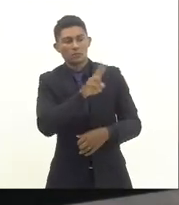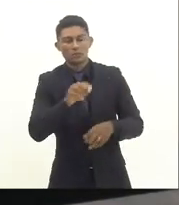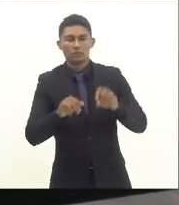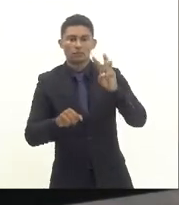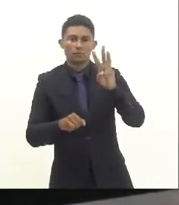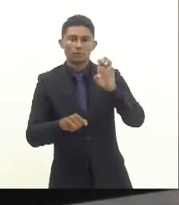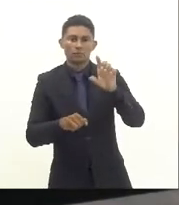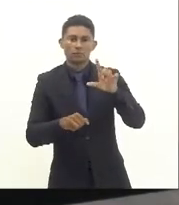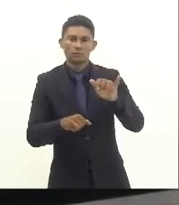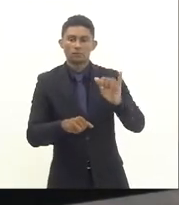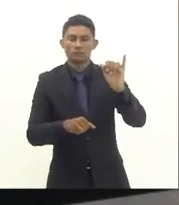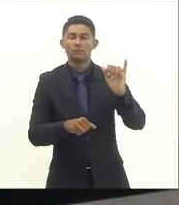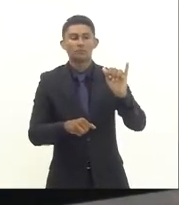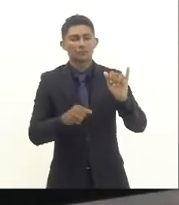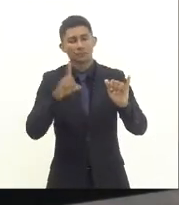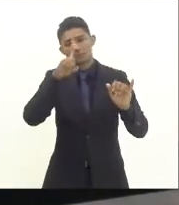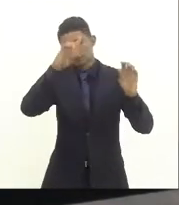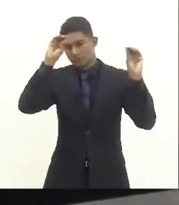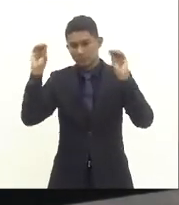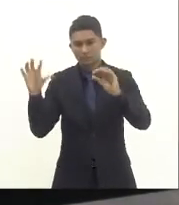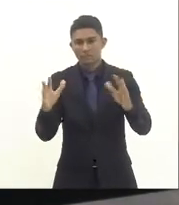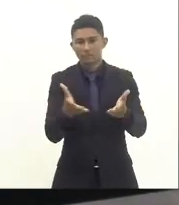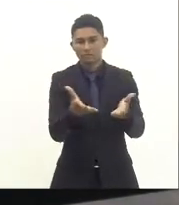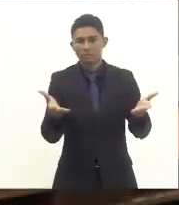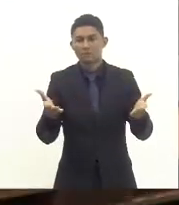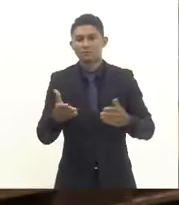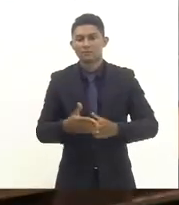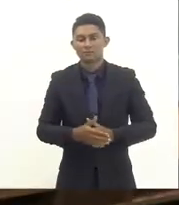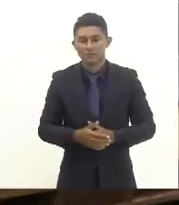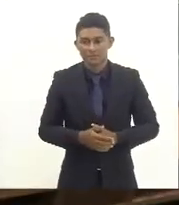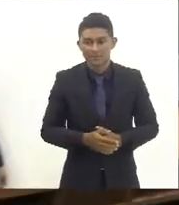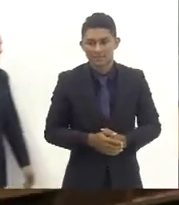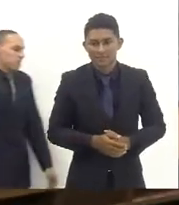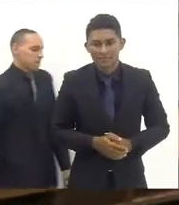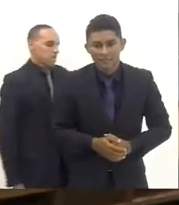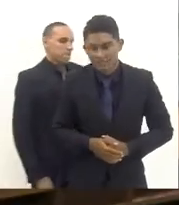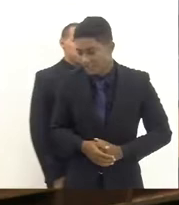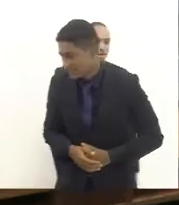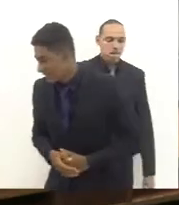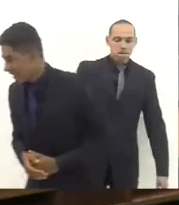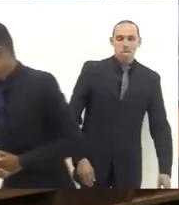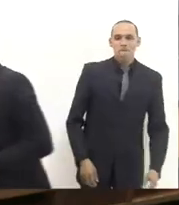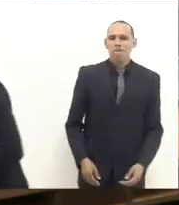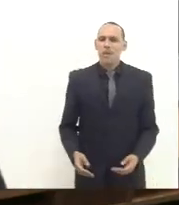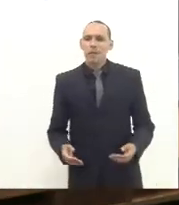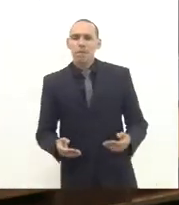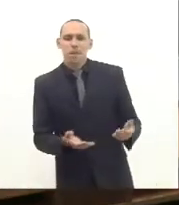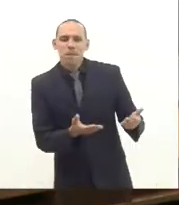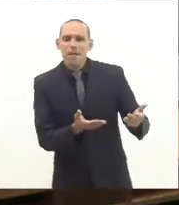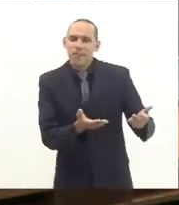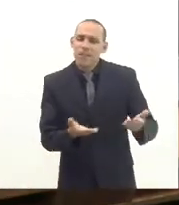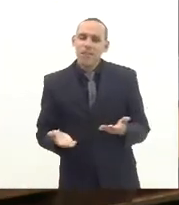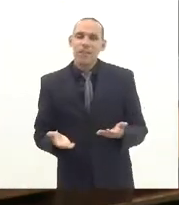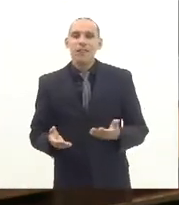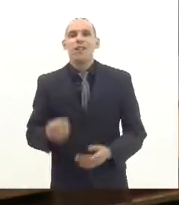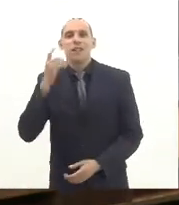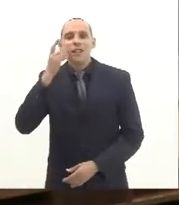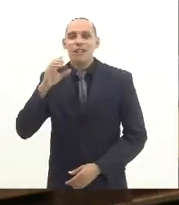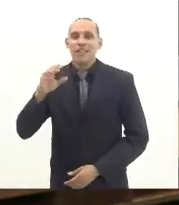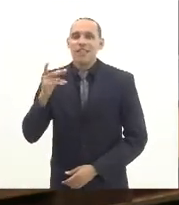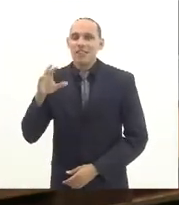nessa sessão Deus abençoe vocês meus amigos seja bem-vindo meu irmão Deputado Chico Machado